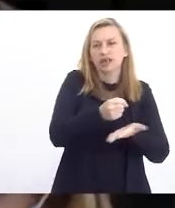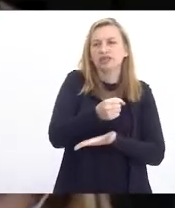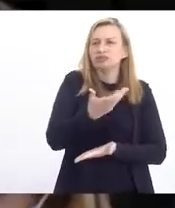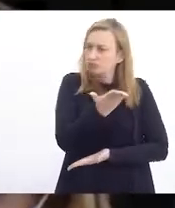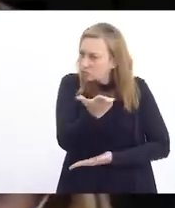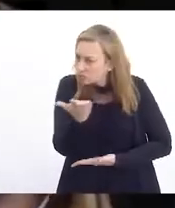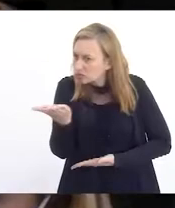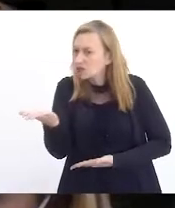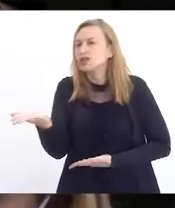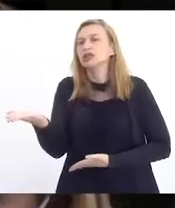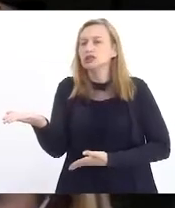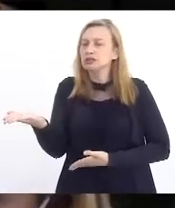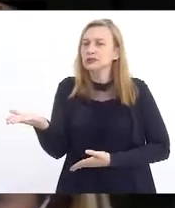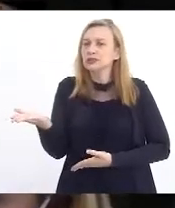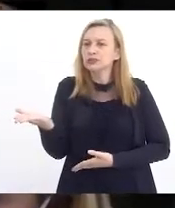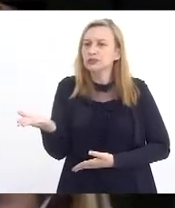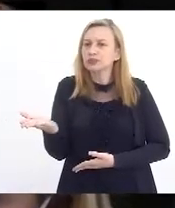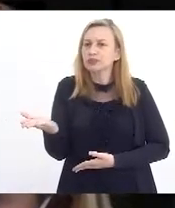senhores